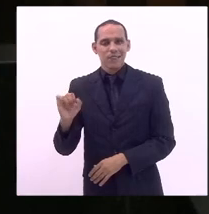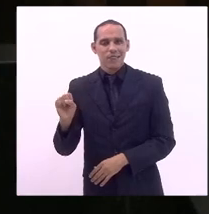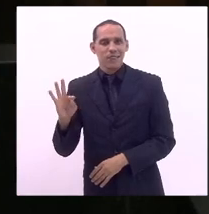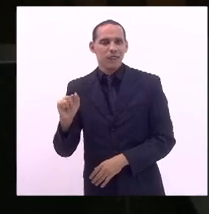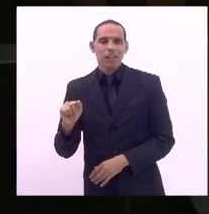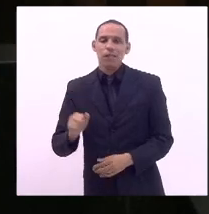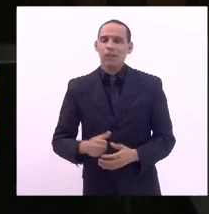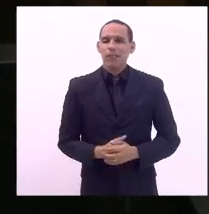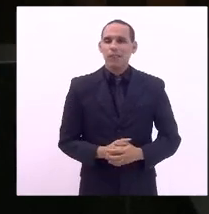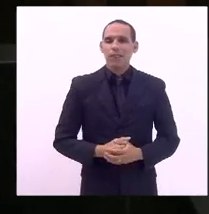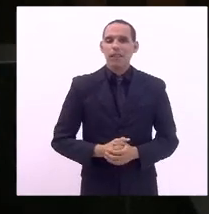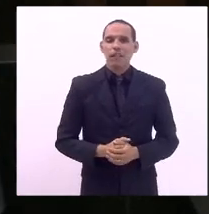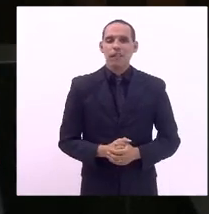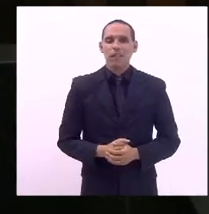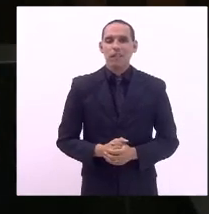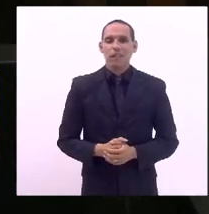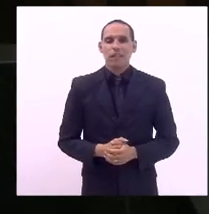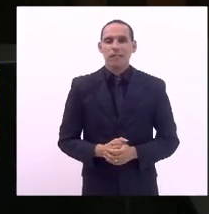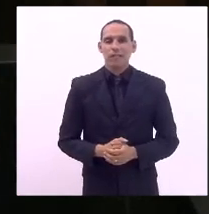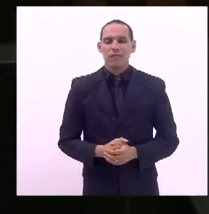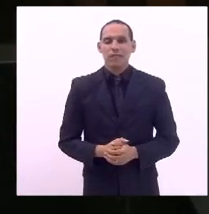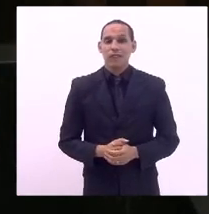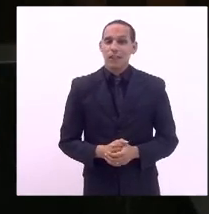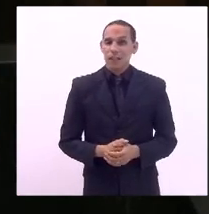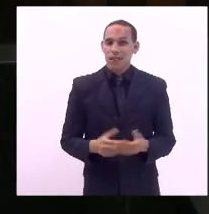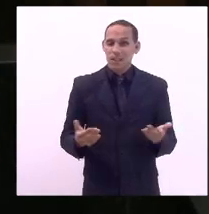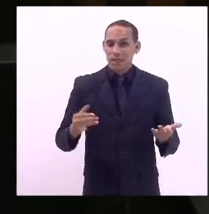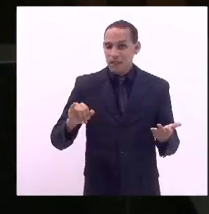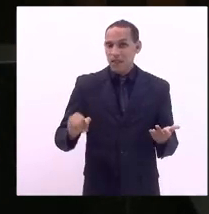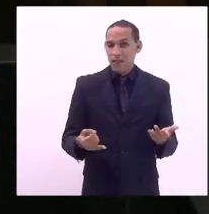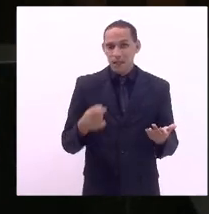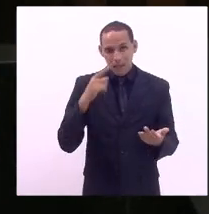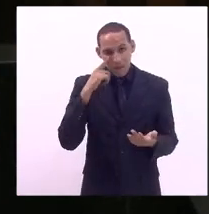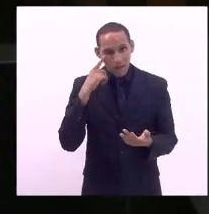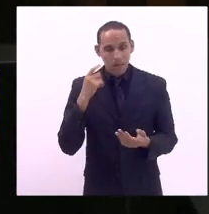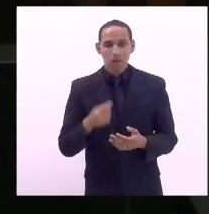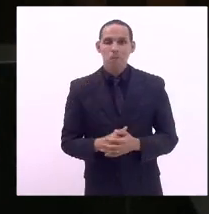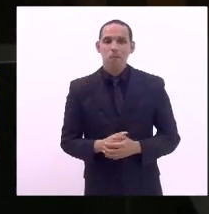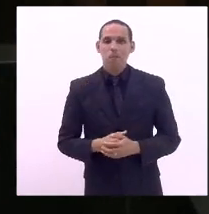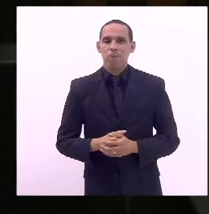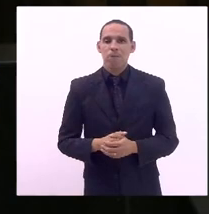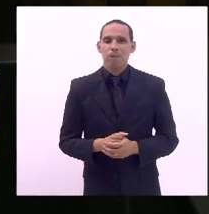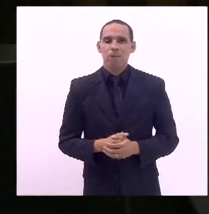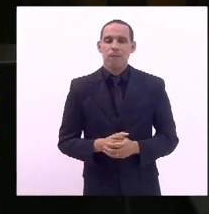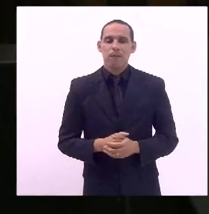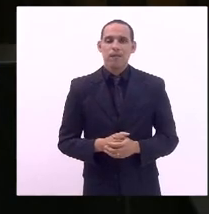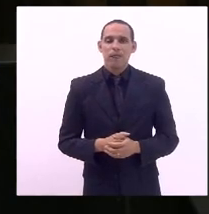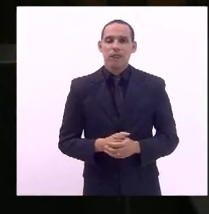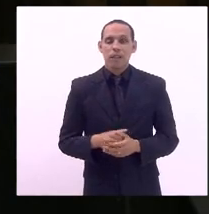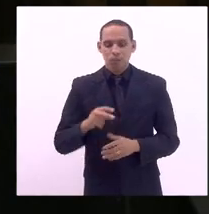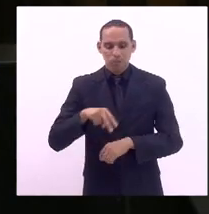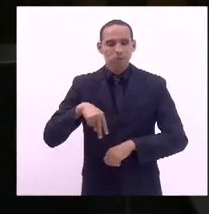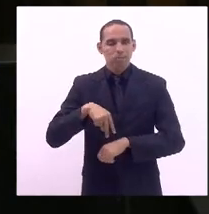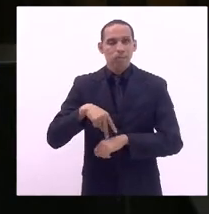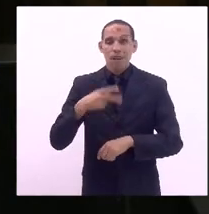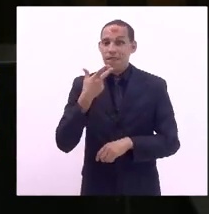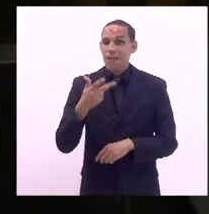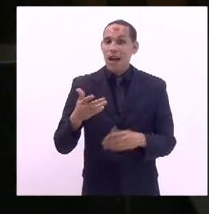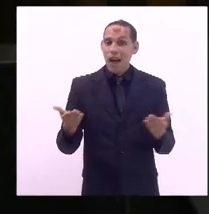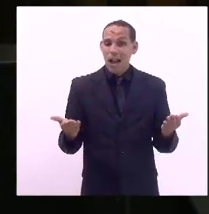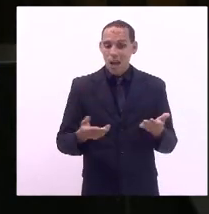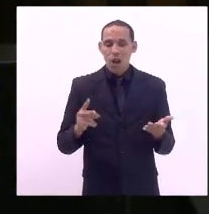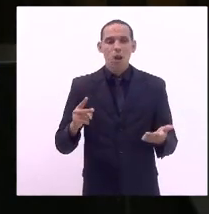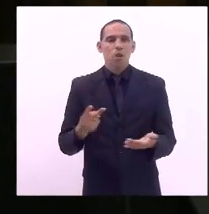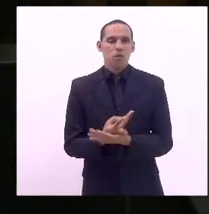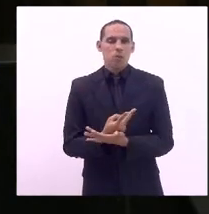país. E eu quero aproveitar, deputada Tia Ju, subir à tribuna para destacar que está acontecendo nesse